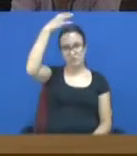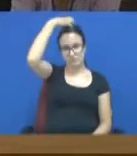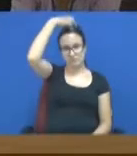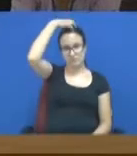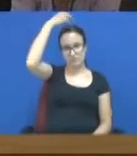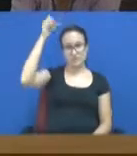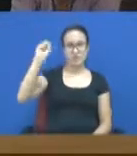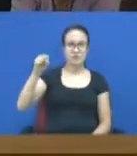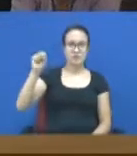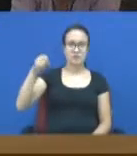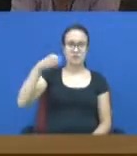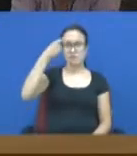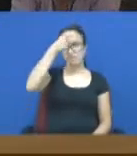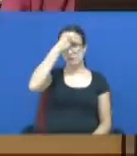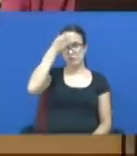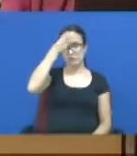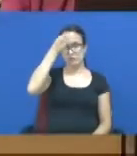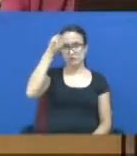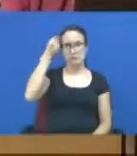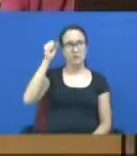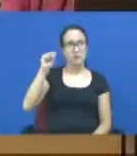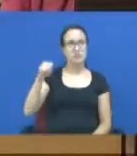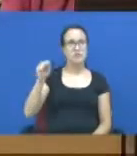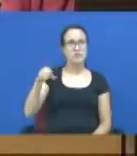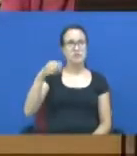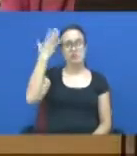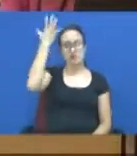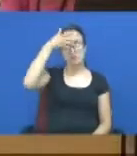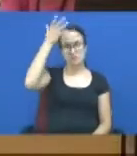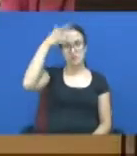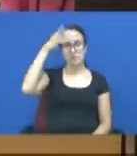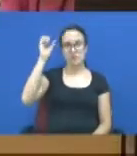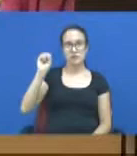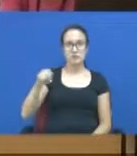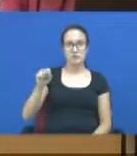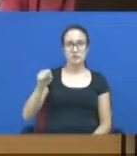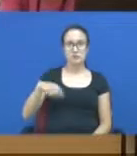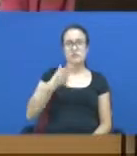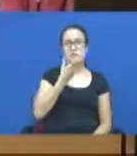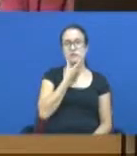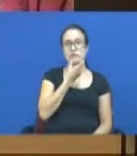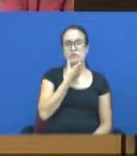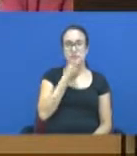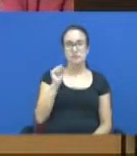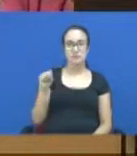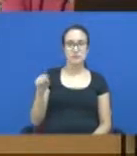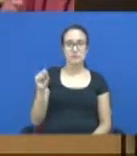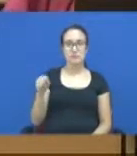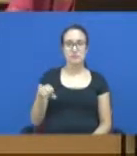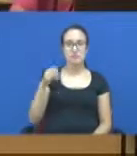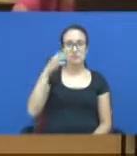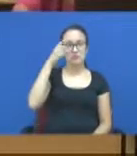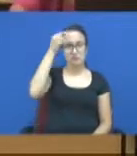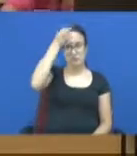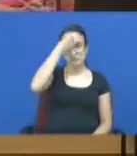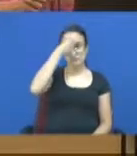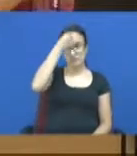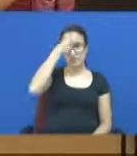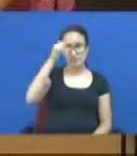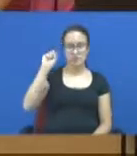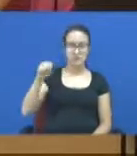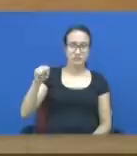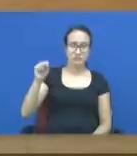Reis. Sim. Edivaldo Soares. Sim, excelência. Érica Tanque. Sim, excelência. Érica Monteiro. Sim. Jorge de Freitas.